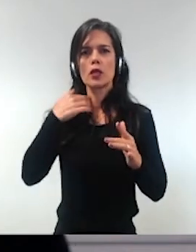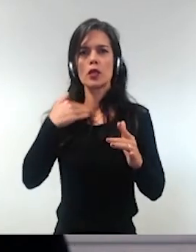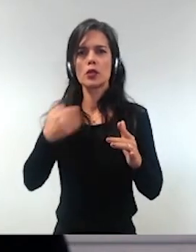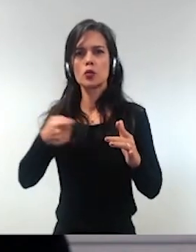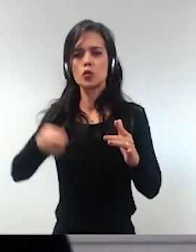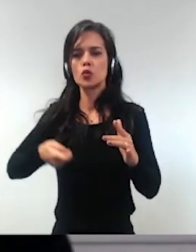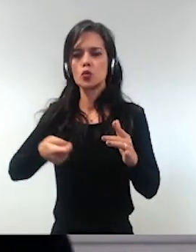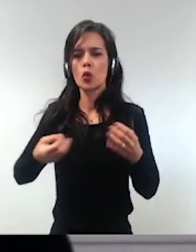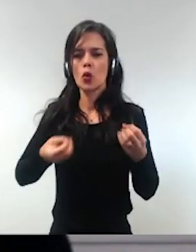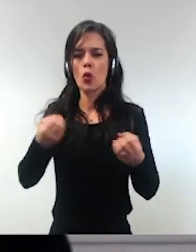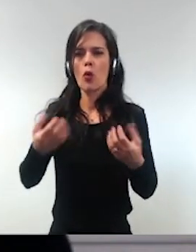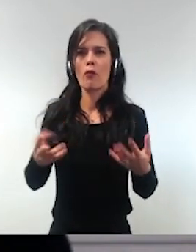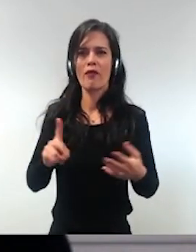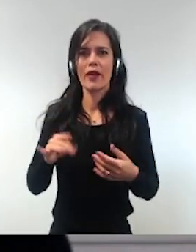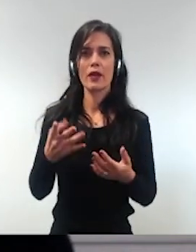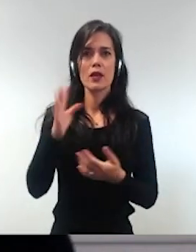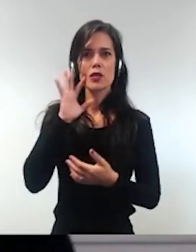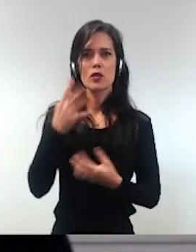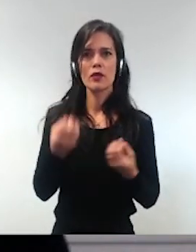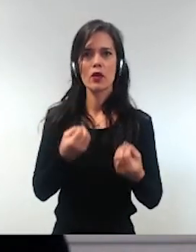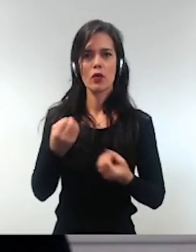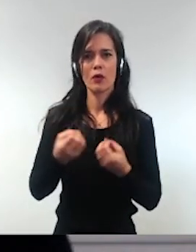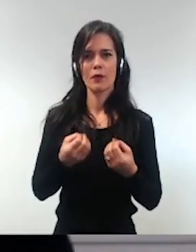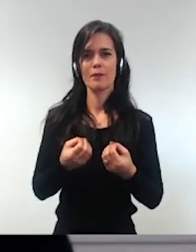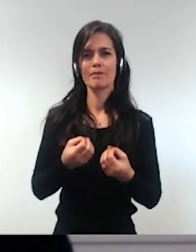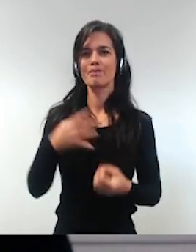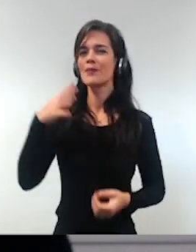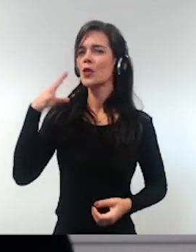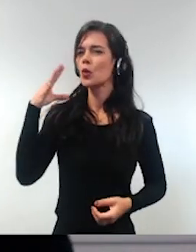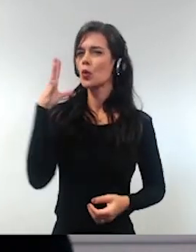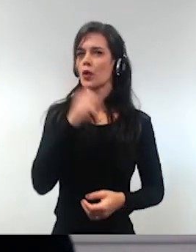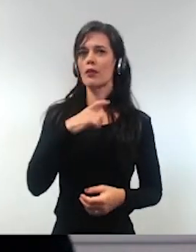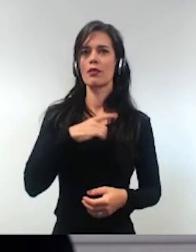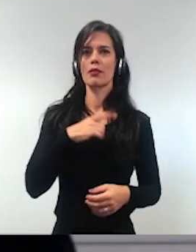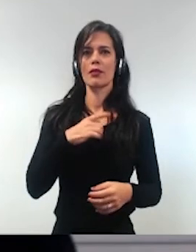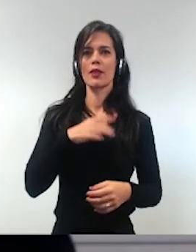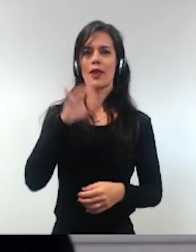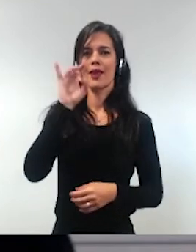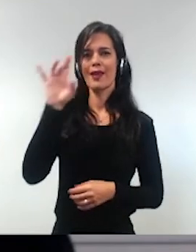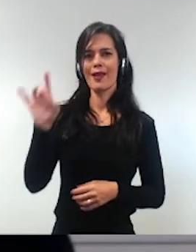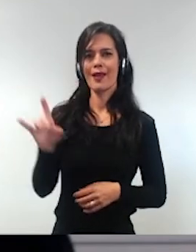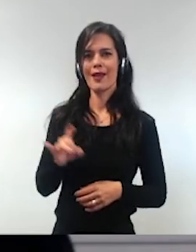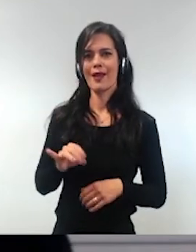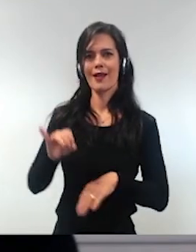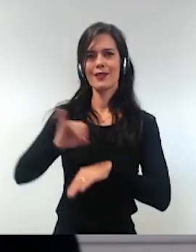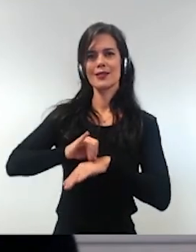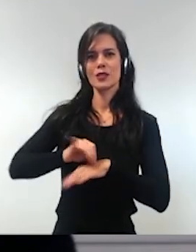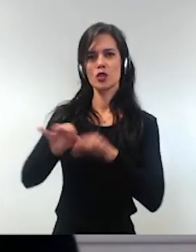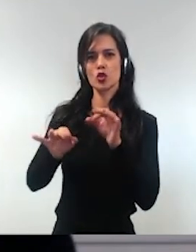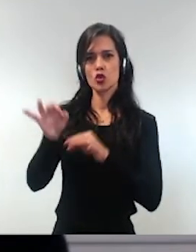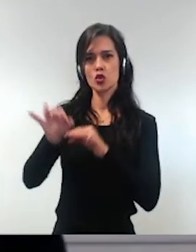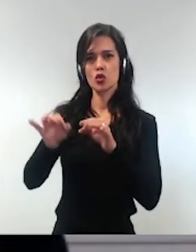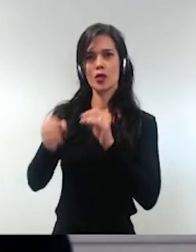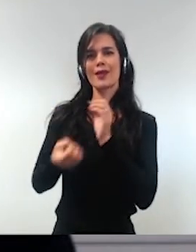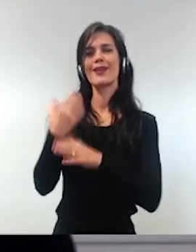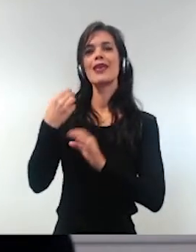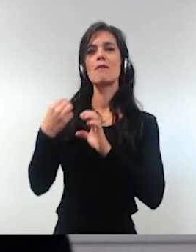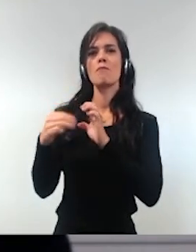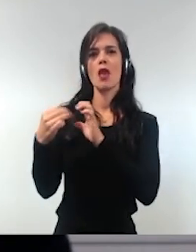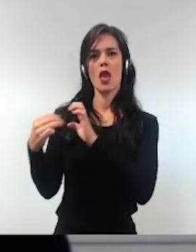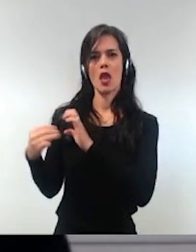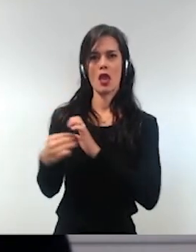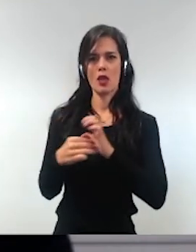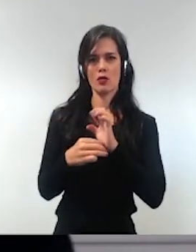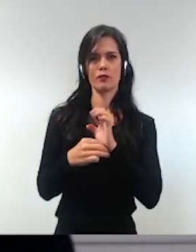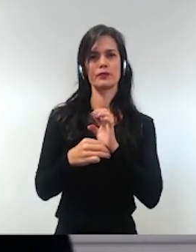rapidamente, houve uma adaptação no sentido de foram criados e-mails para cada unidade judiciária. Isso no Brasil inteiro funcionou.